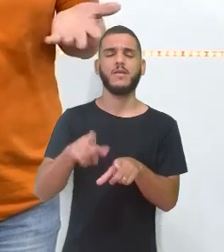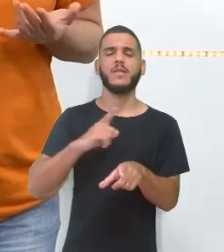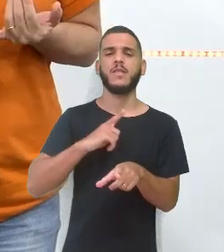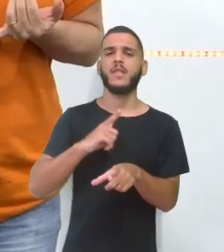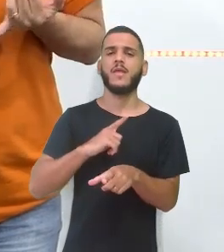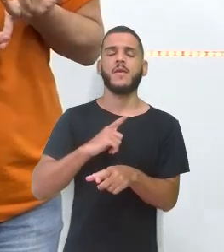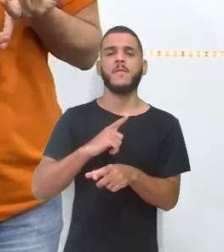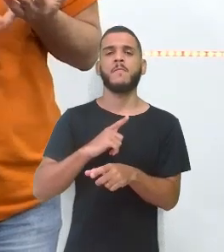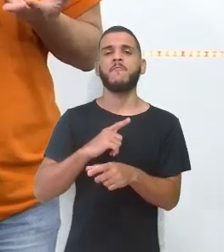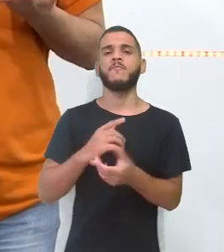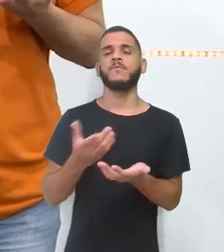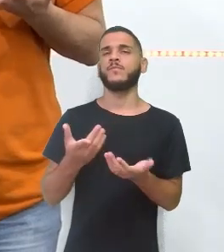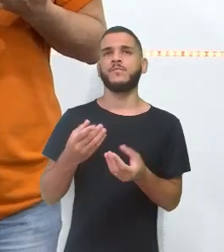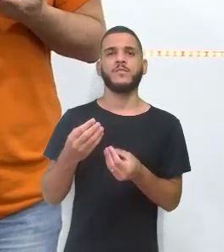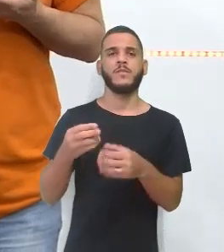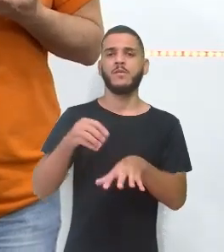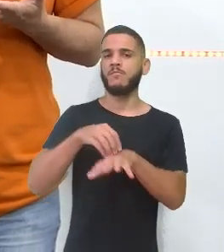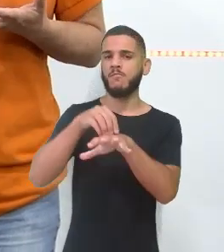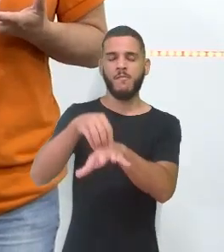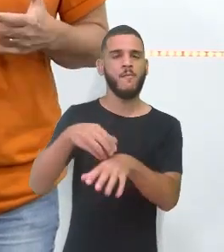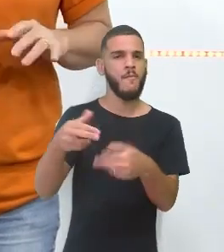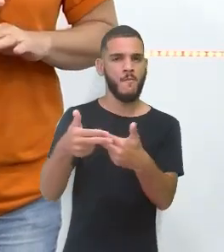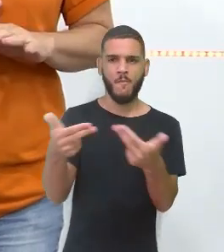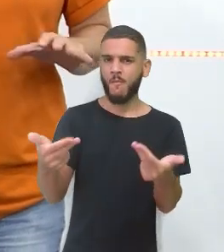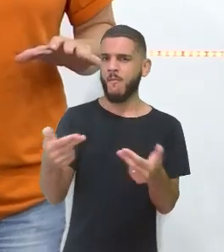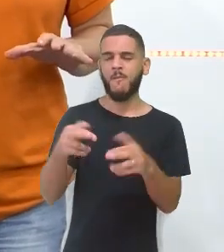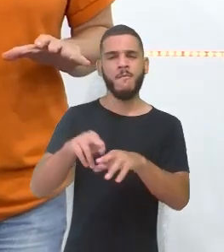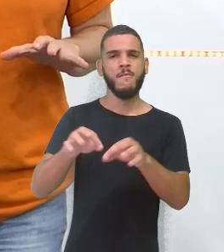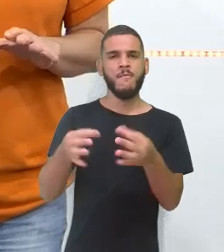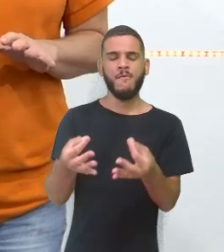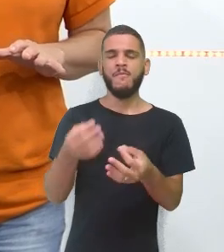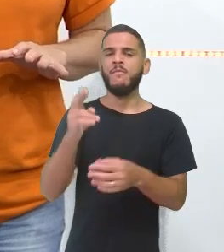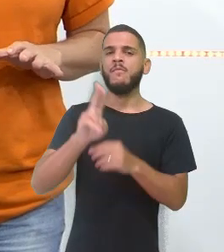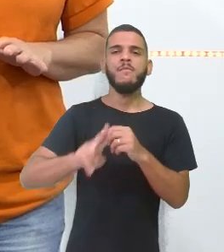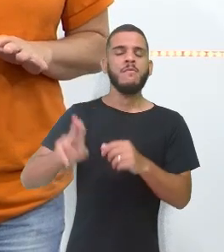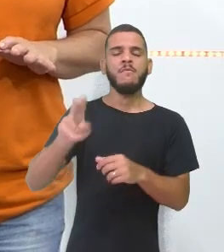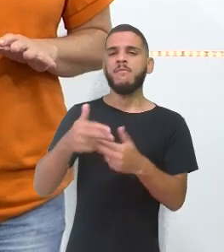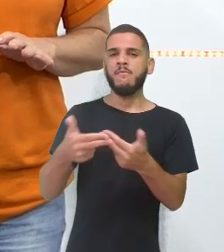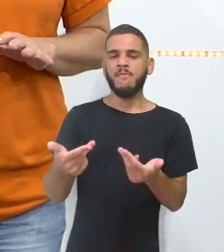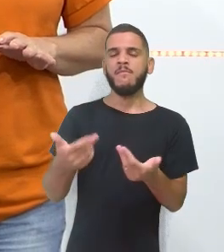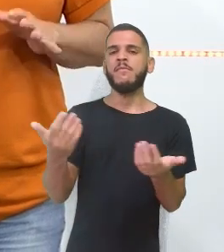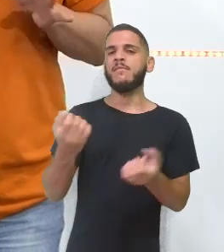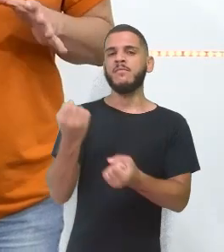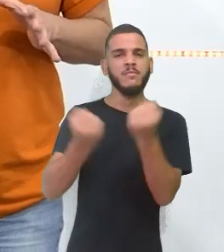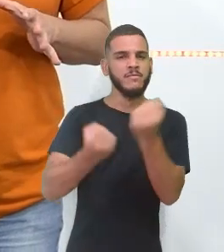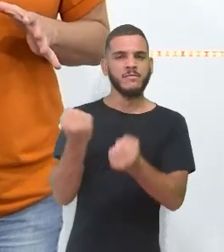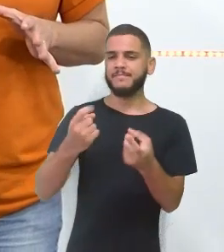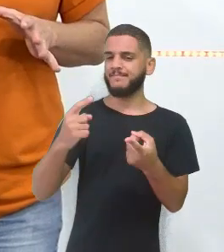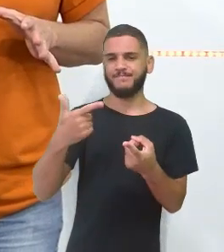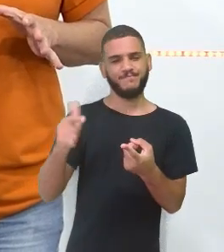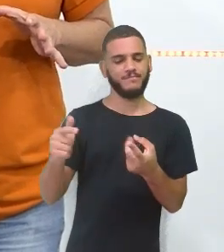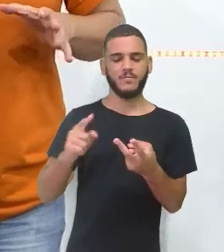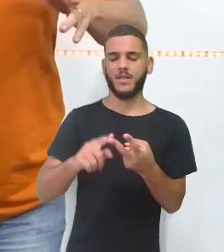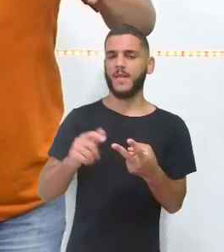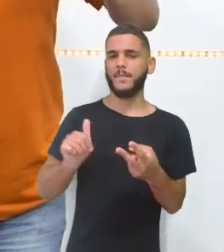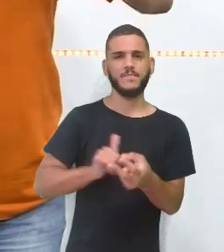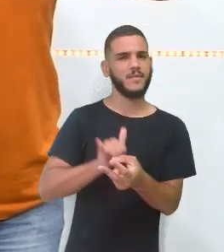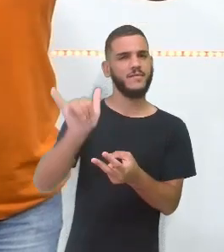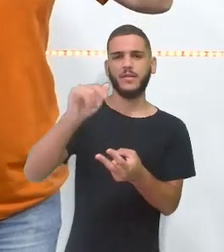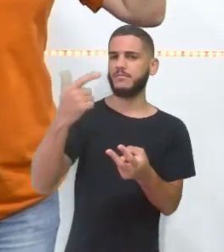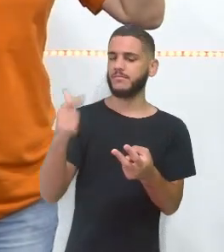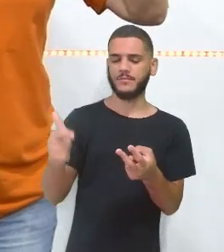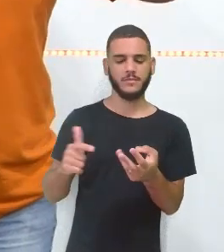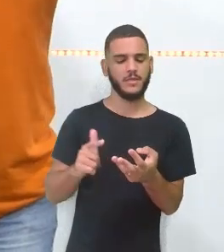que não existia avião, trem, carro, nenhum desses meios de transporte que a gente conhece hoje existiam naquela época,